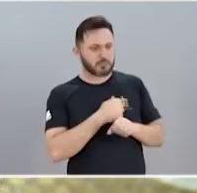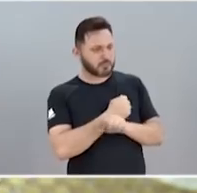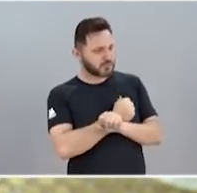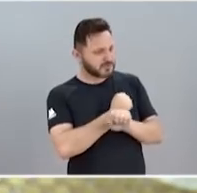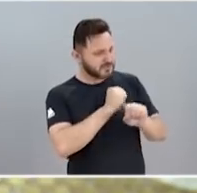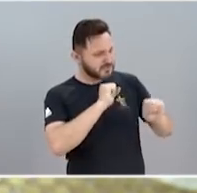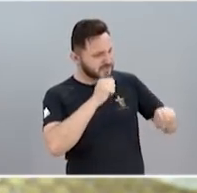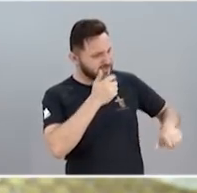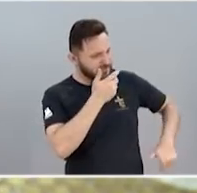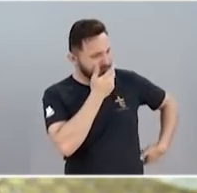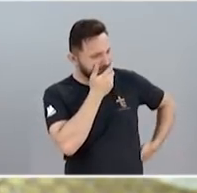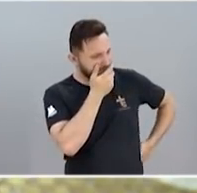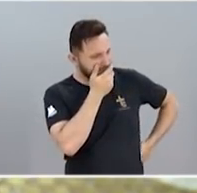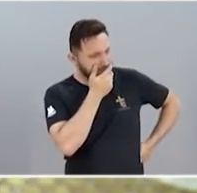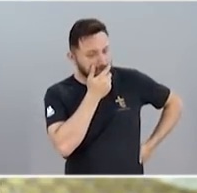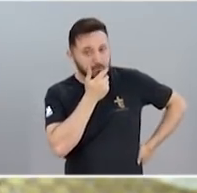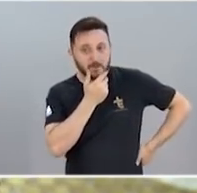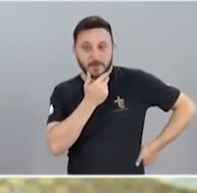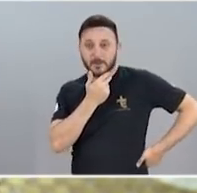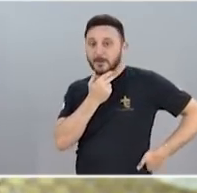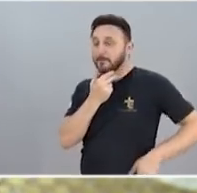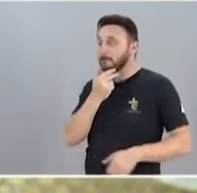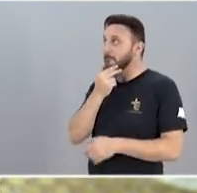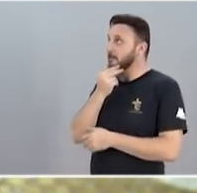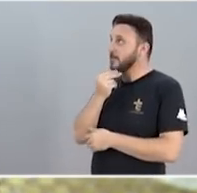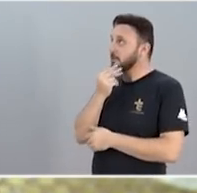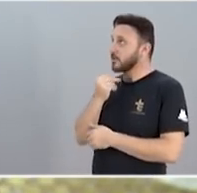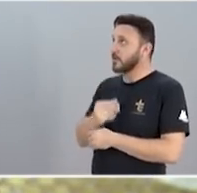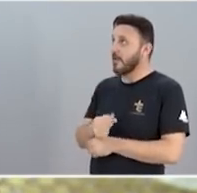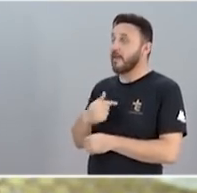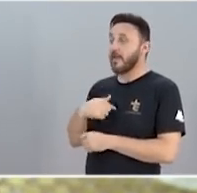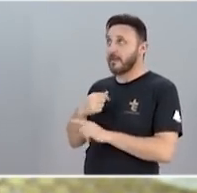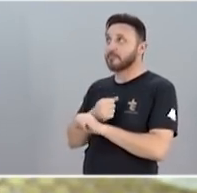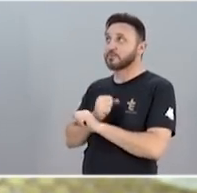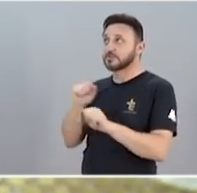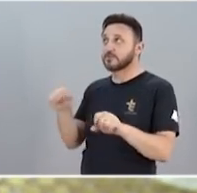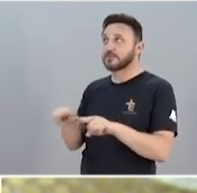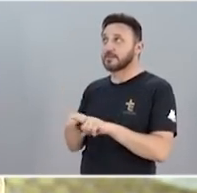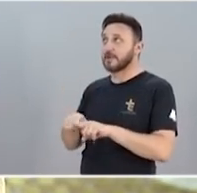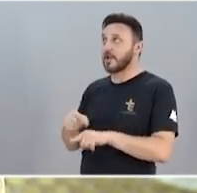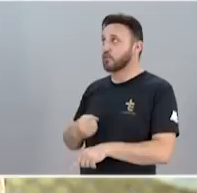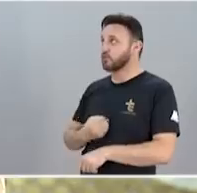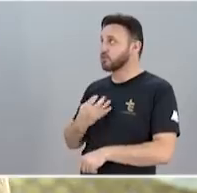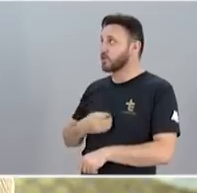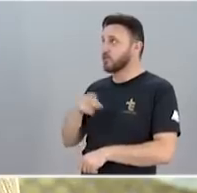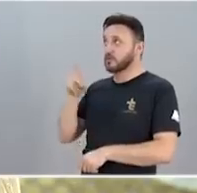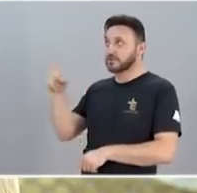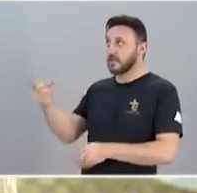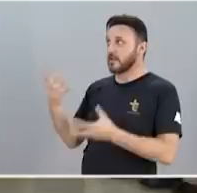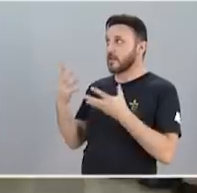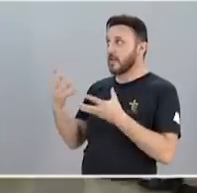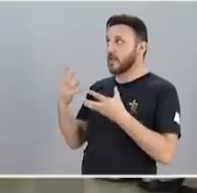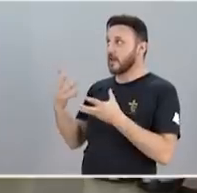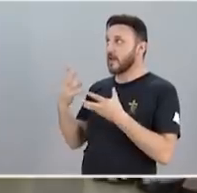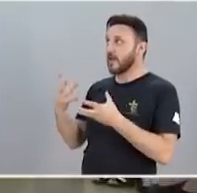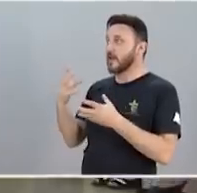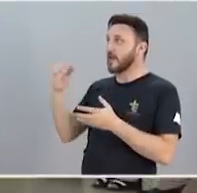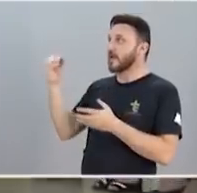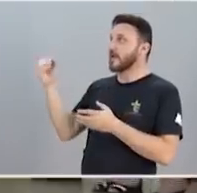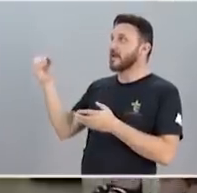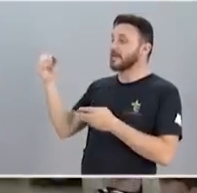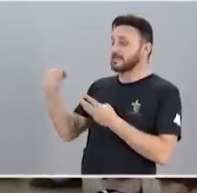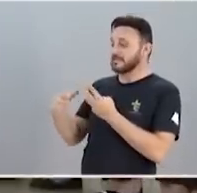impossível. E o menino diz: também é impossível, Agostinho, você querer colocar a